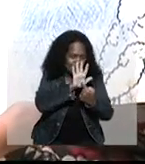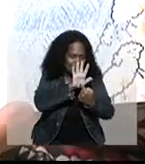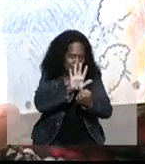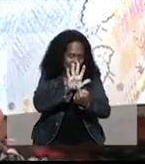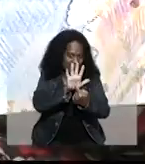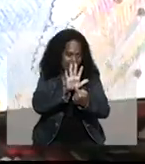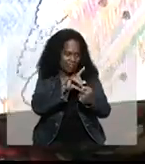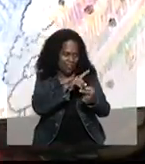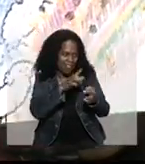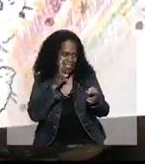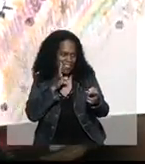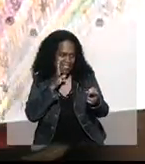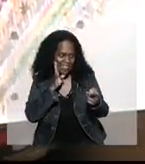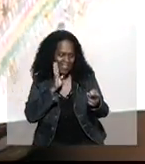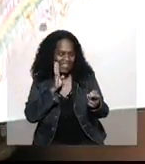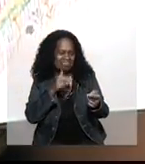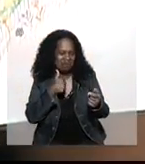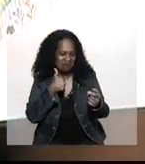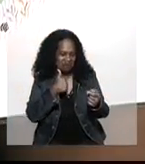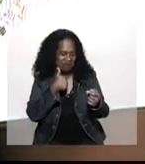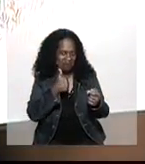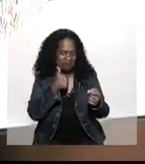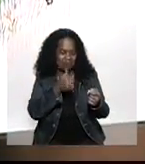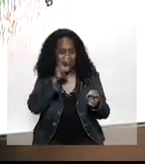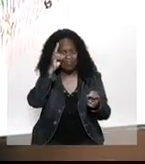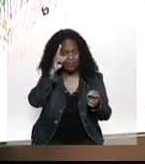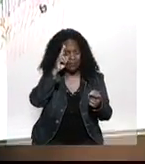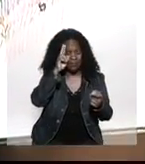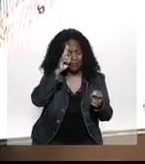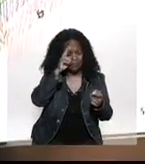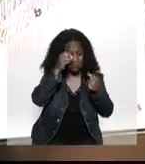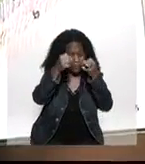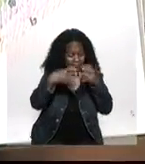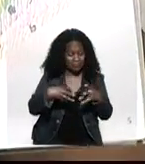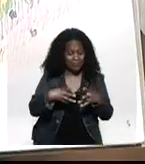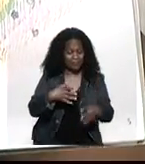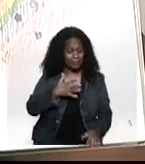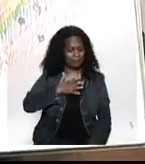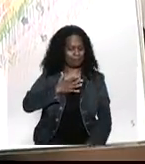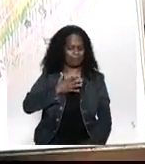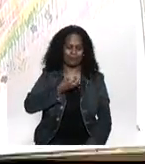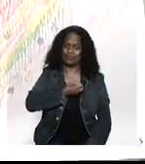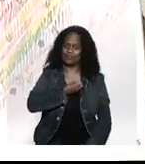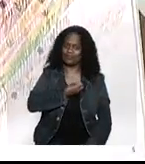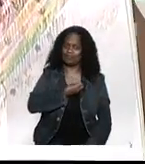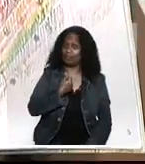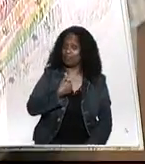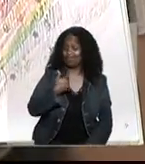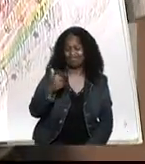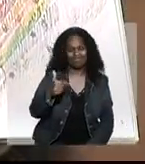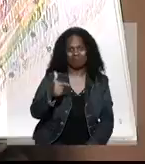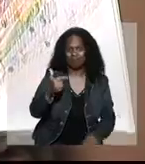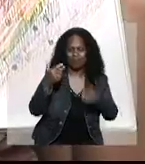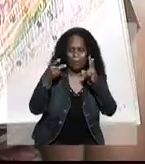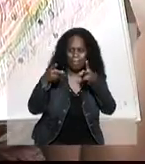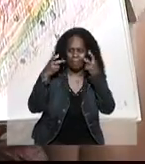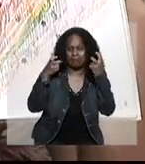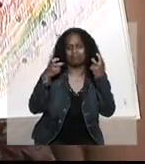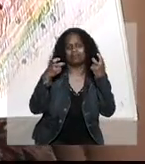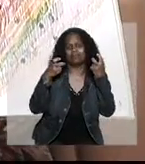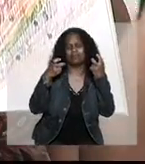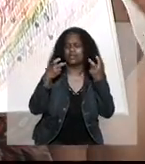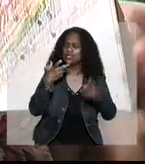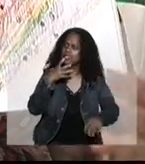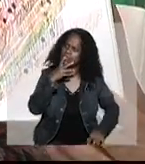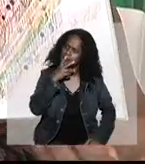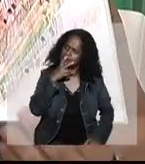gente pegar bem. Legal. Na verdade, essa história estava falando de mim. E eu não percebi, sabe?